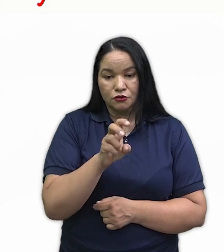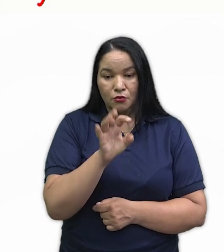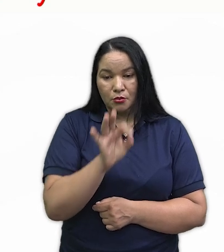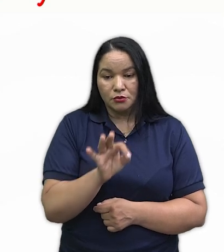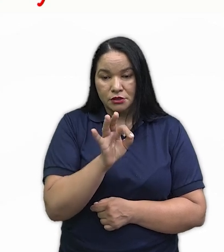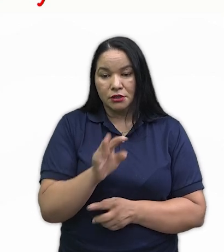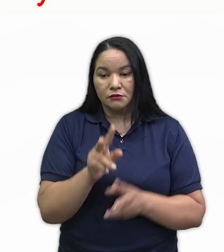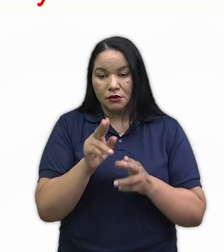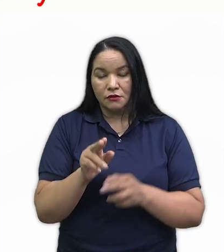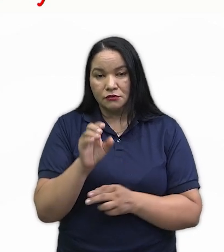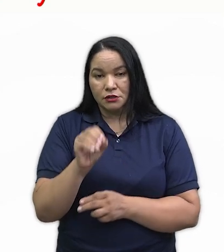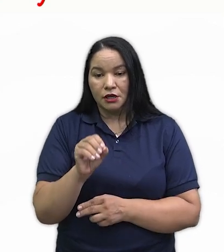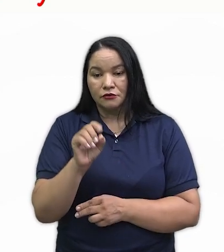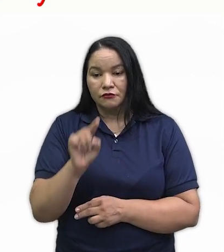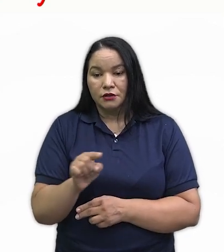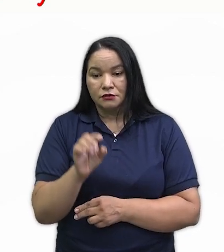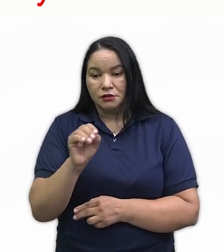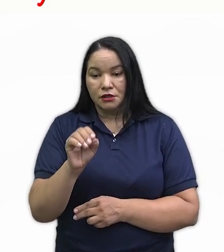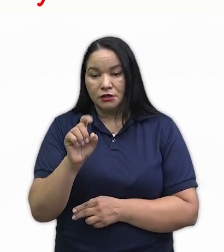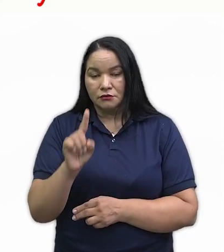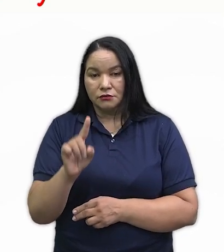1,5% é a mesma coisa do que